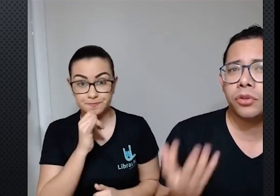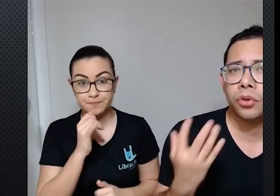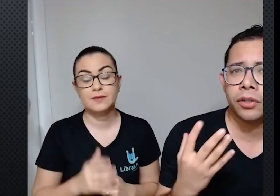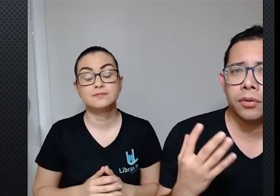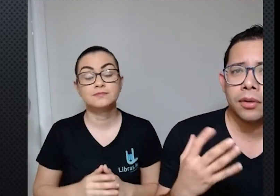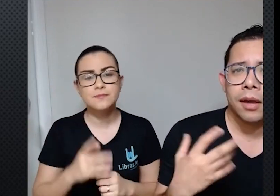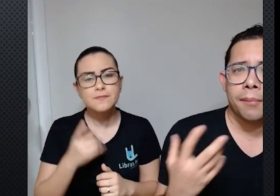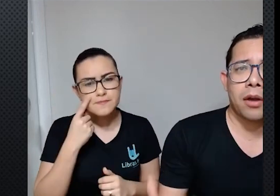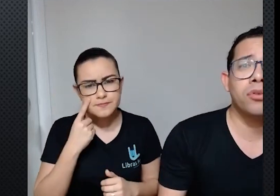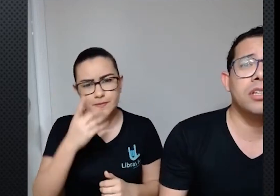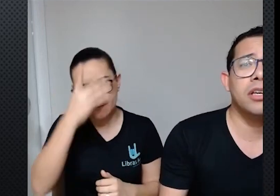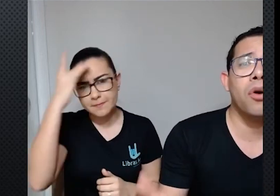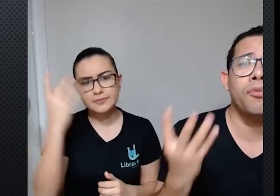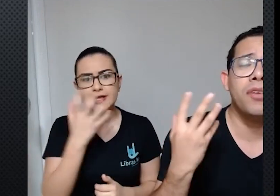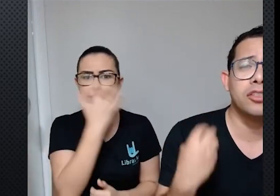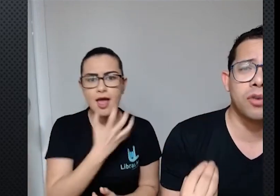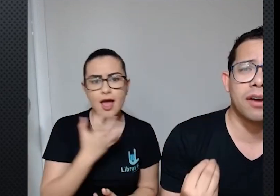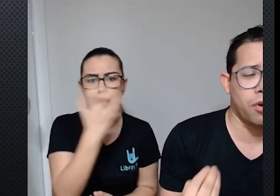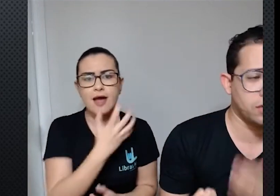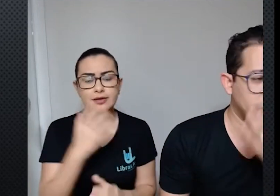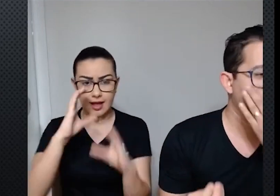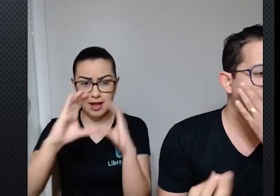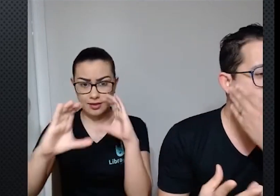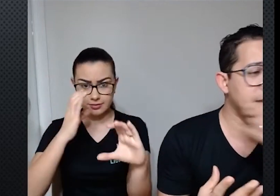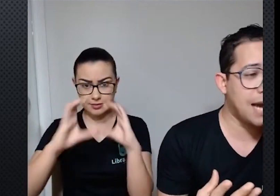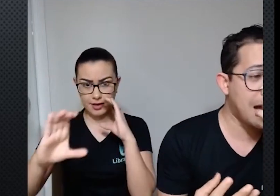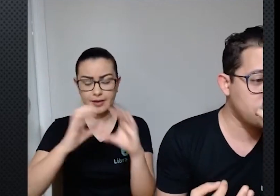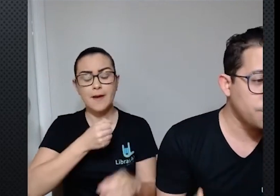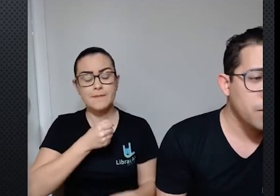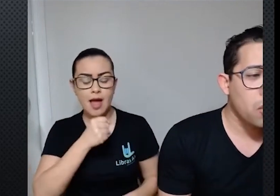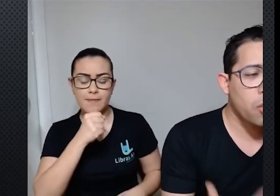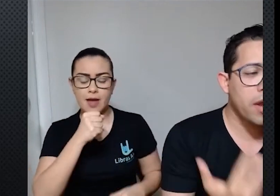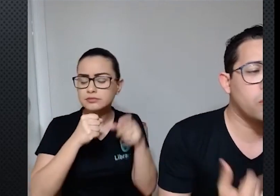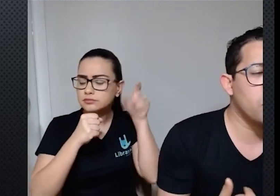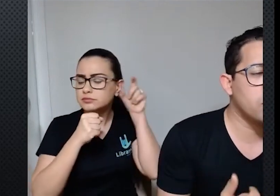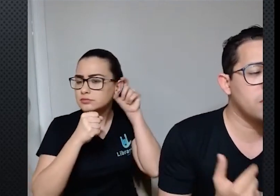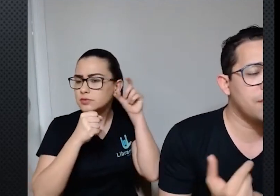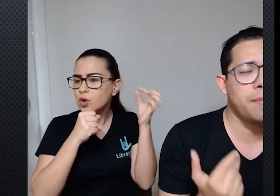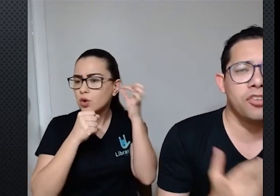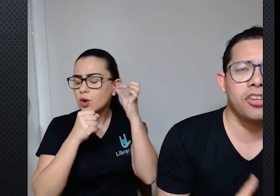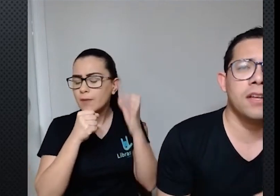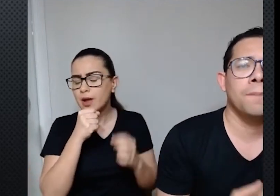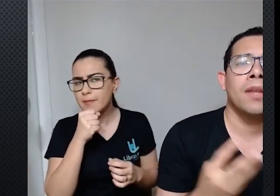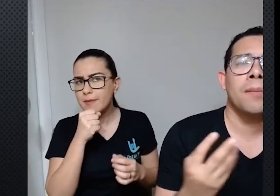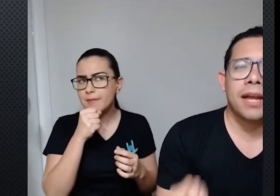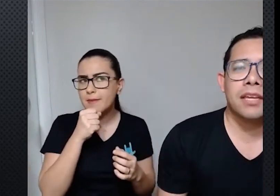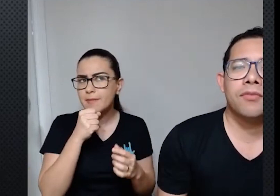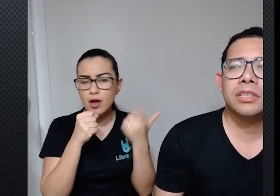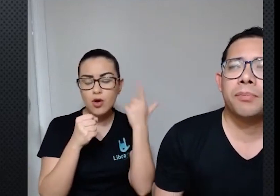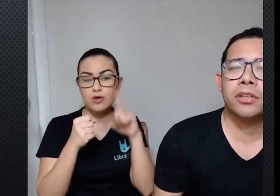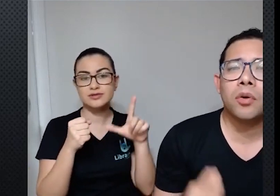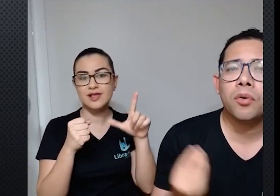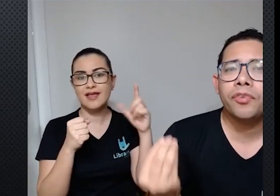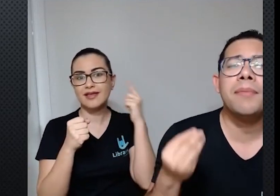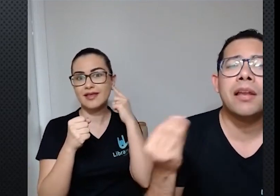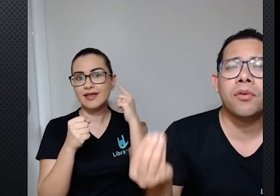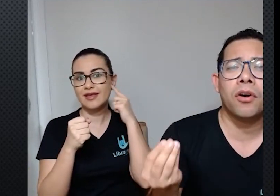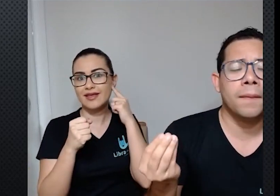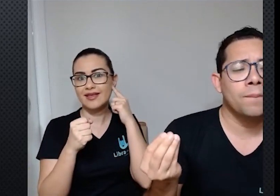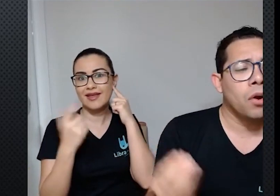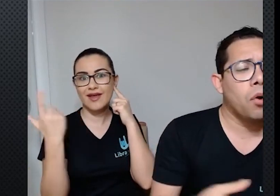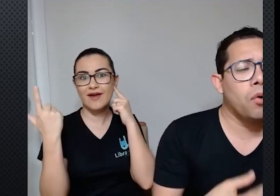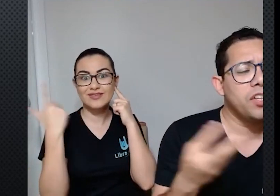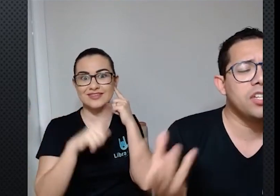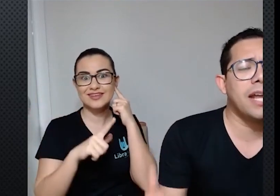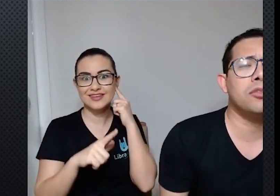de um retorno para conseguir ouvir a sua voz. Nesse caso, o retorno você vai pedir para que você possa ouvir